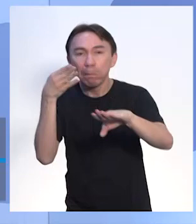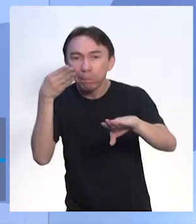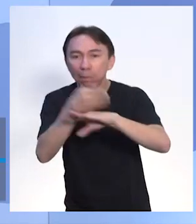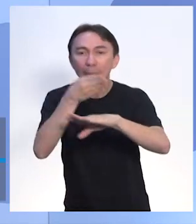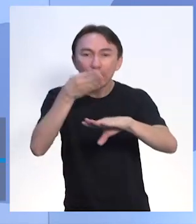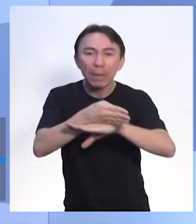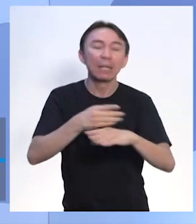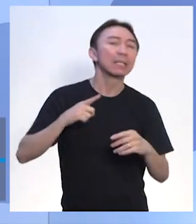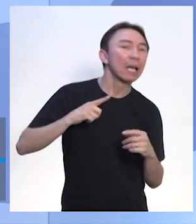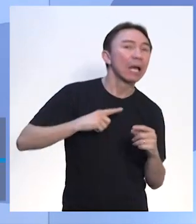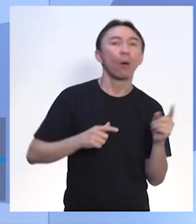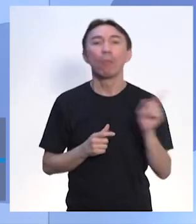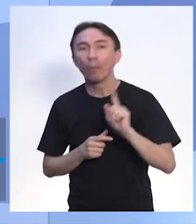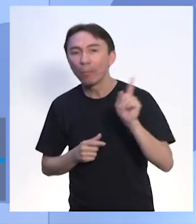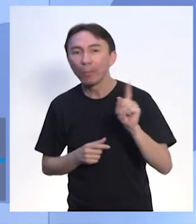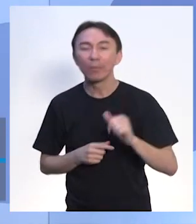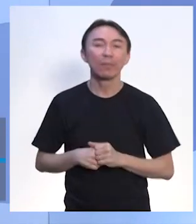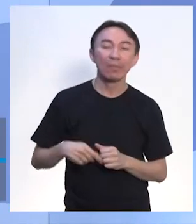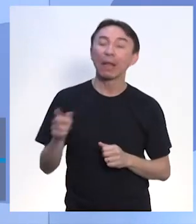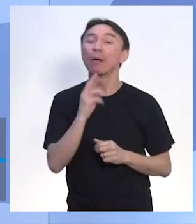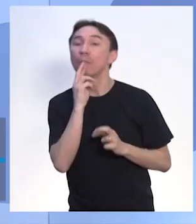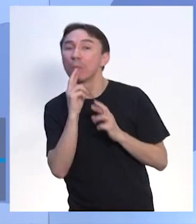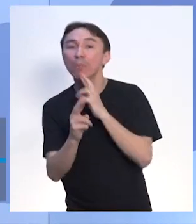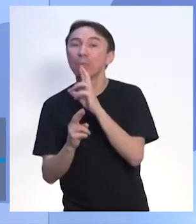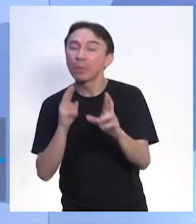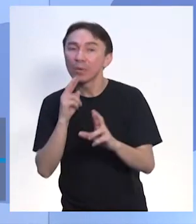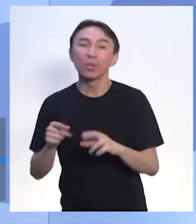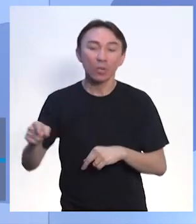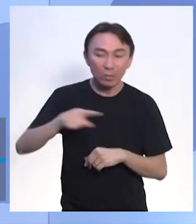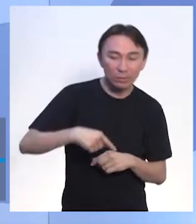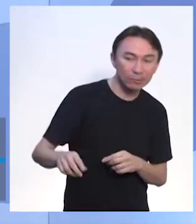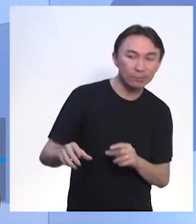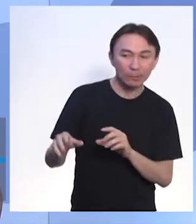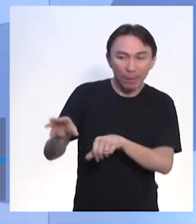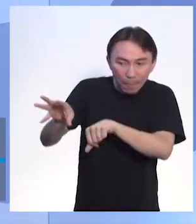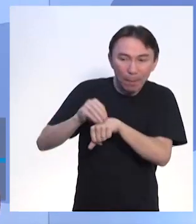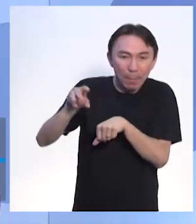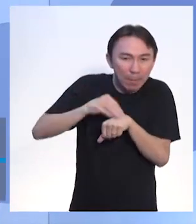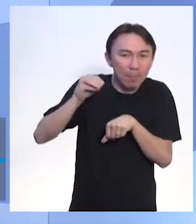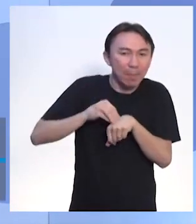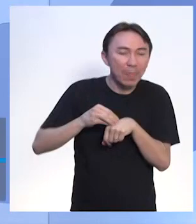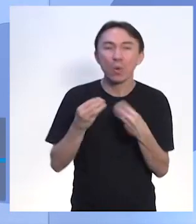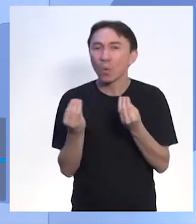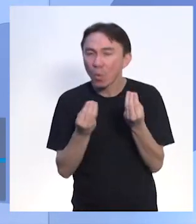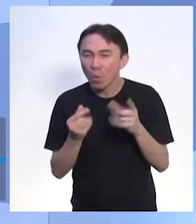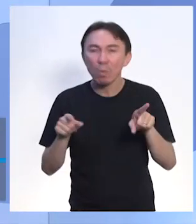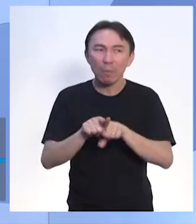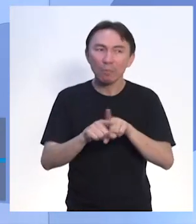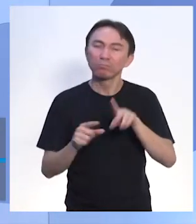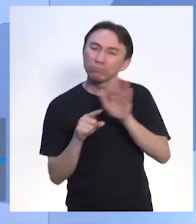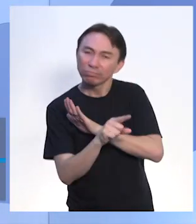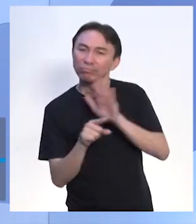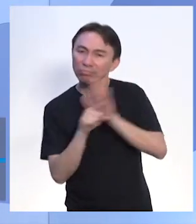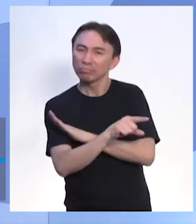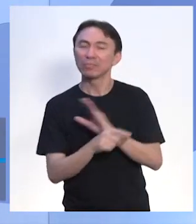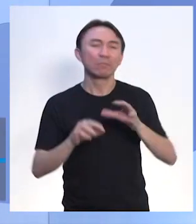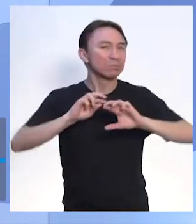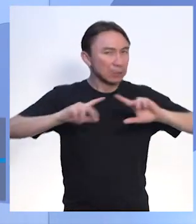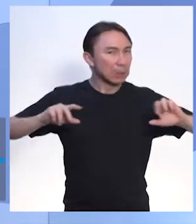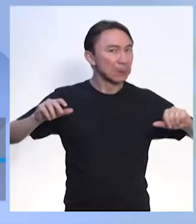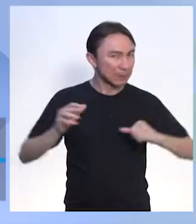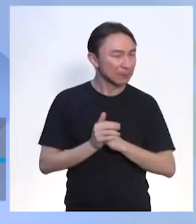essa transição aí das respostas, das perguntas também, né, não só das respostas, dos questionamentos, das dúvidas. Isso